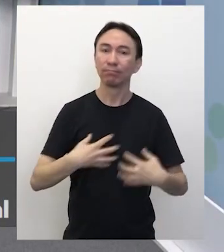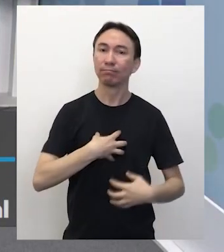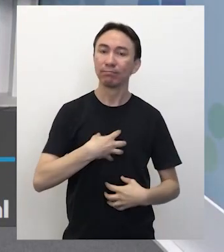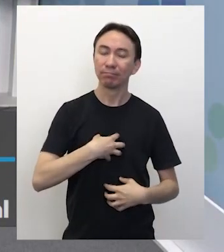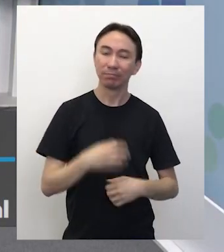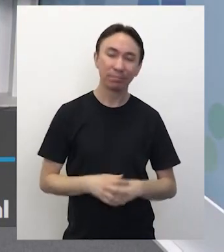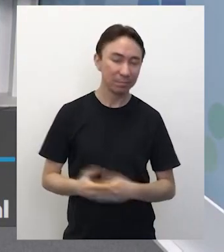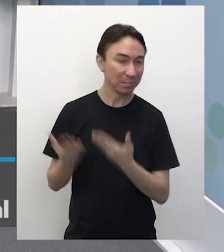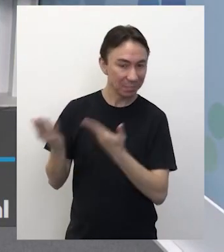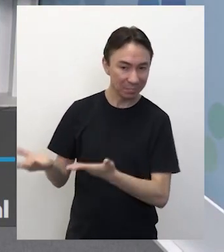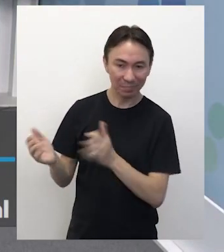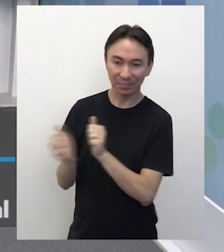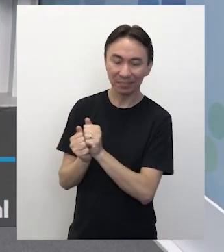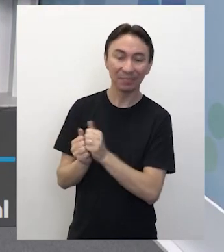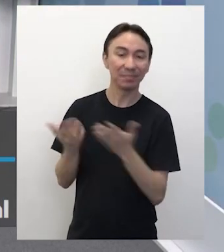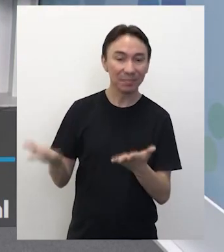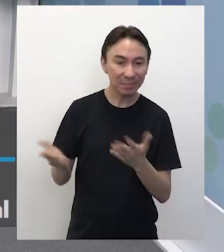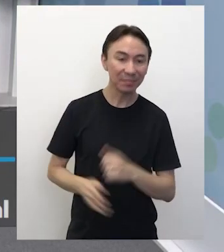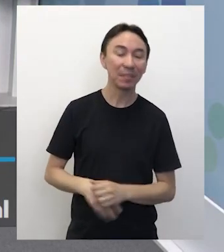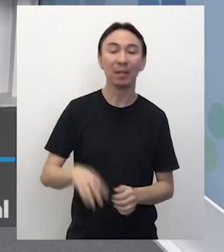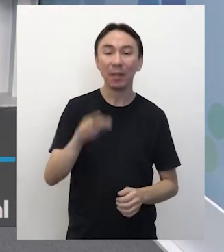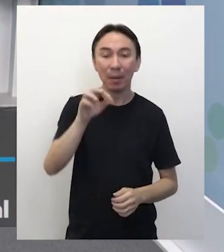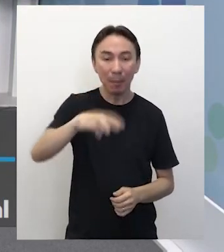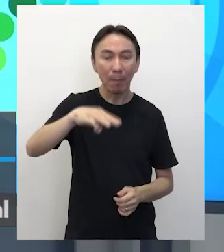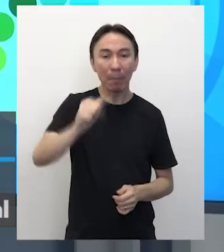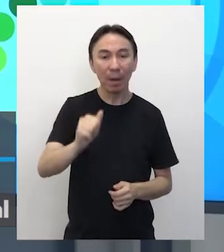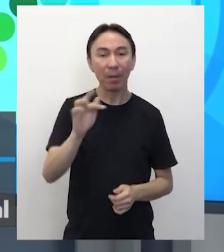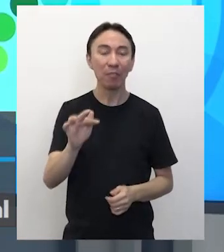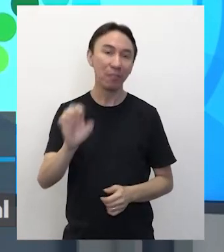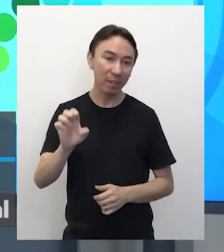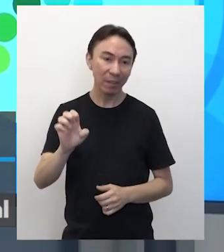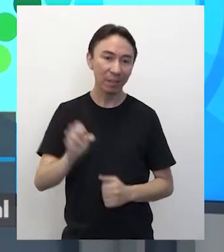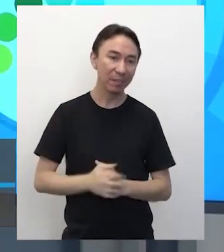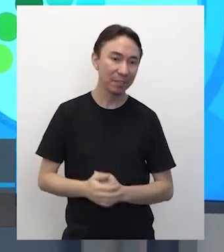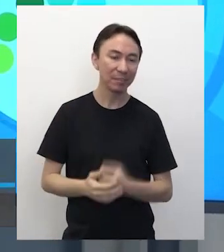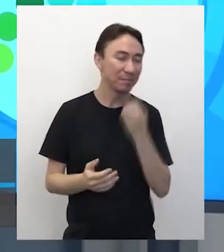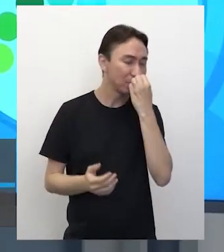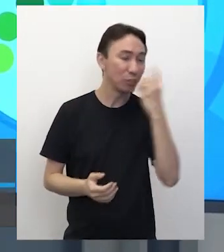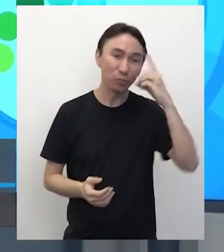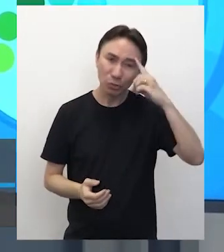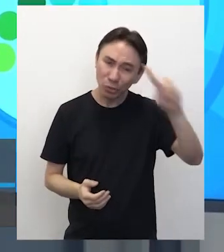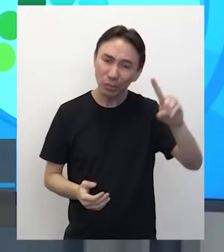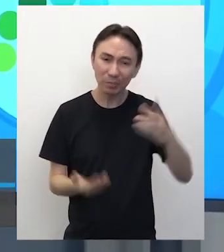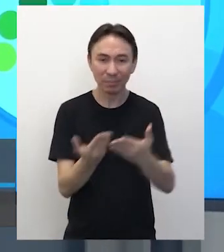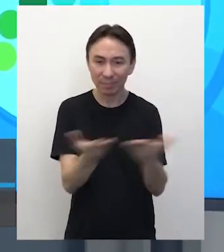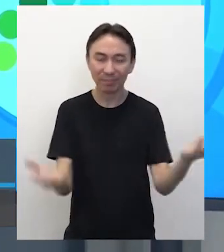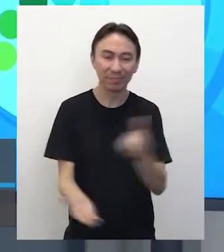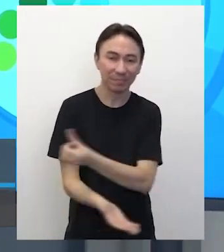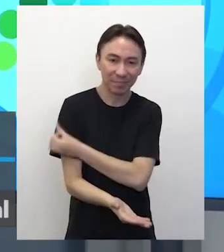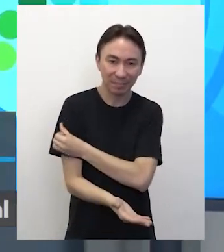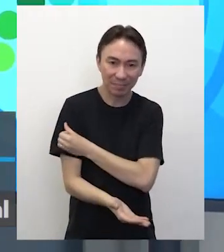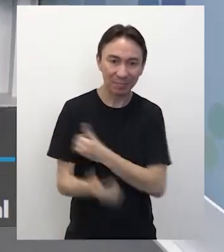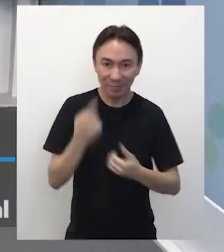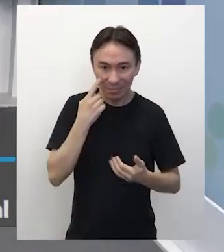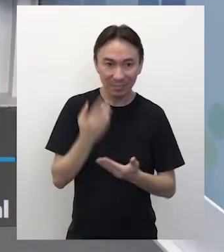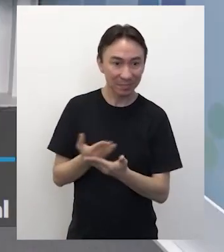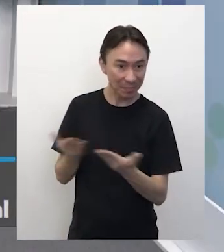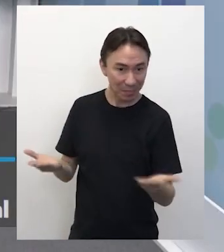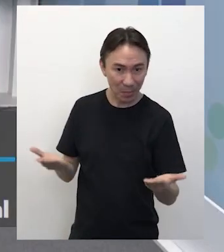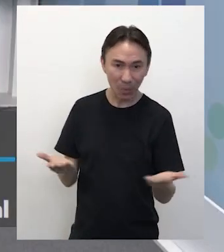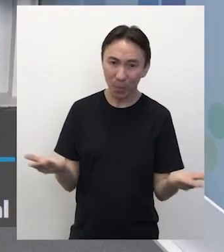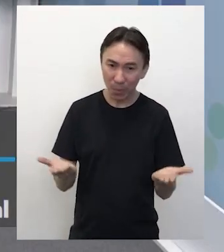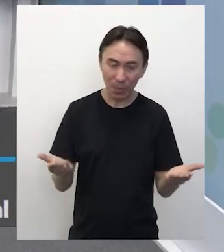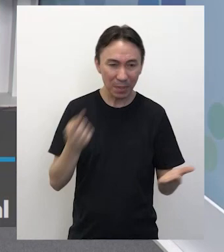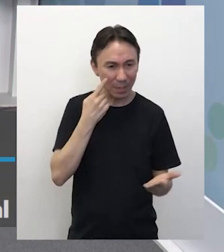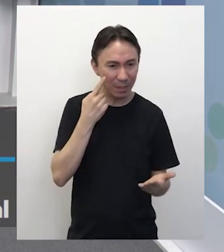Bom dia, pessoal. Bom dia, sexto ano, meu amigo querido Anderson. Bom dia. Bom Pessoal, dia. vocês repararam como ele tá super estiloso hoje?